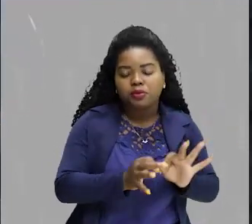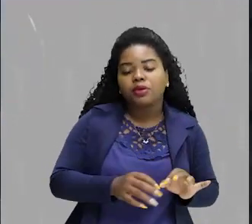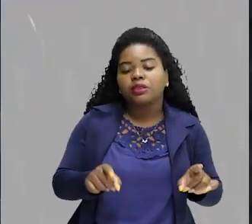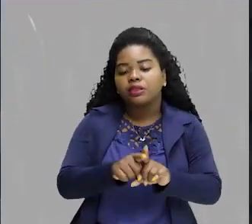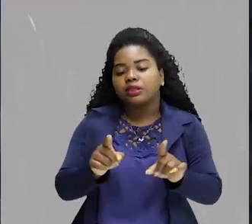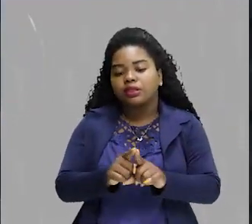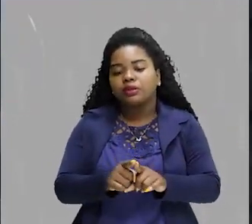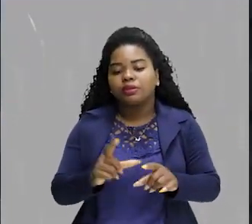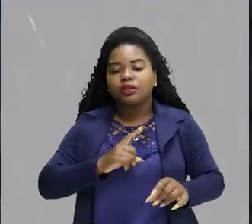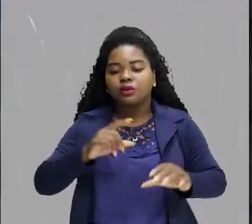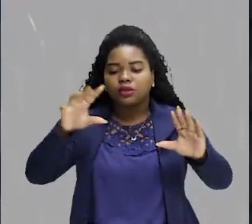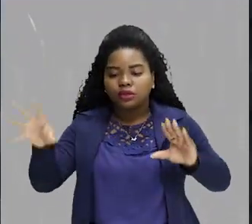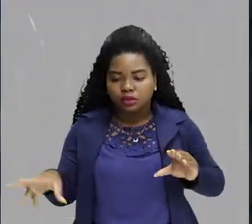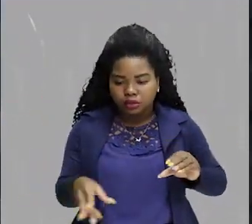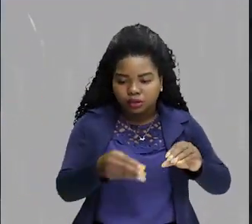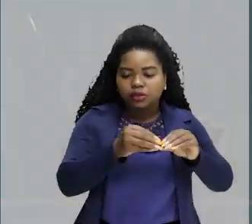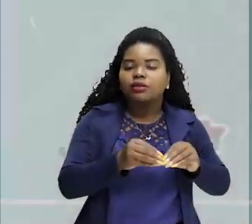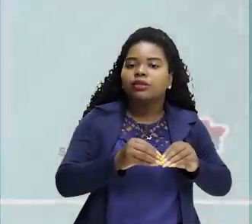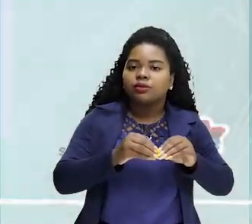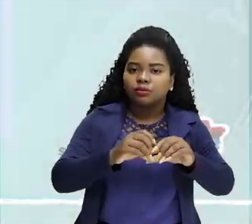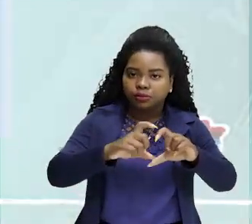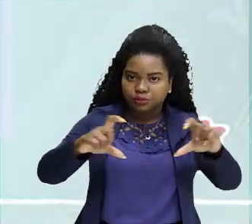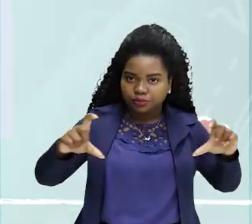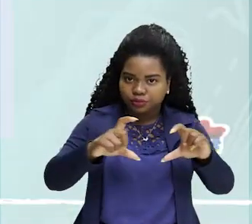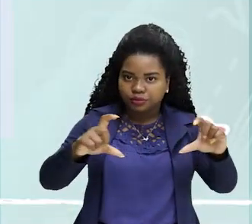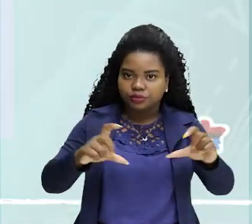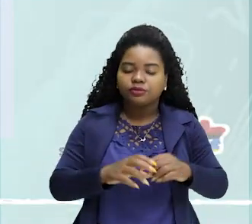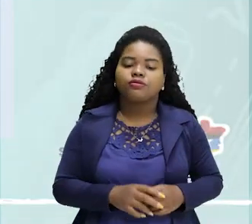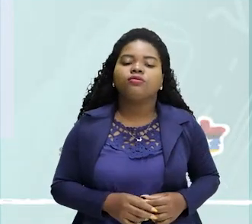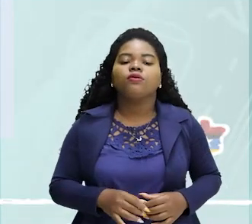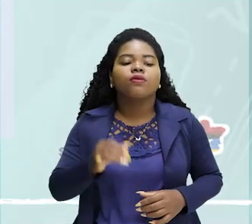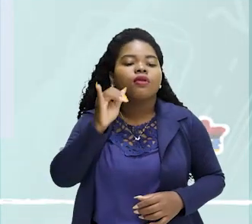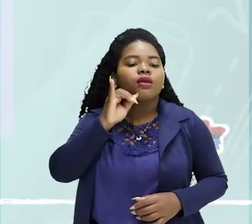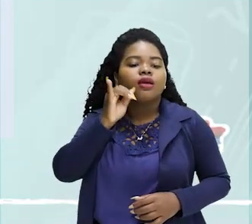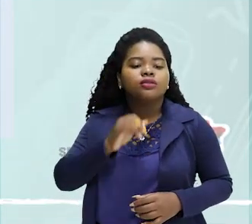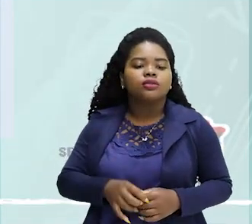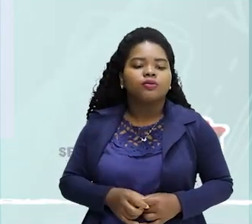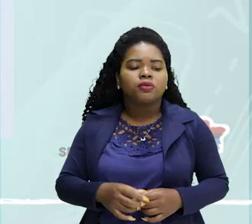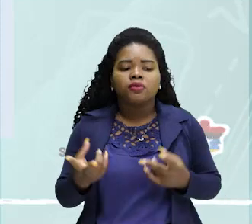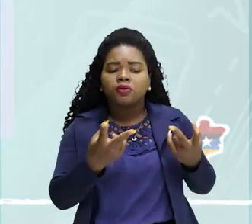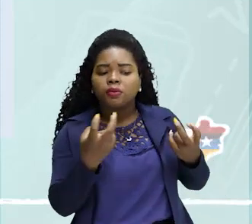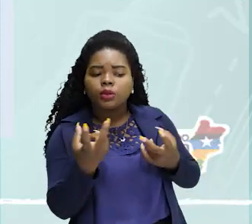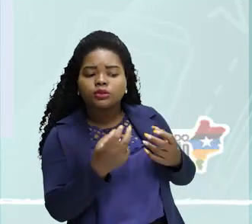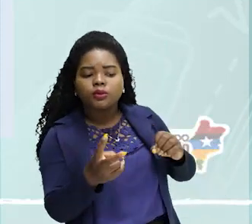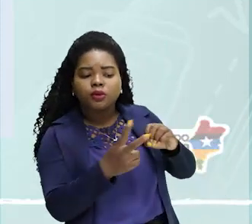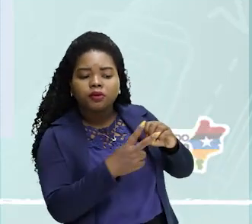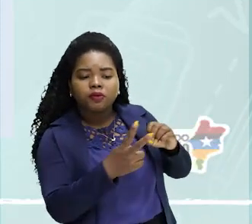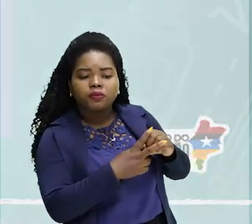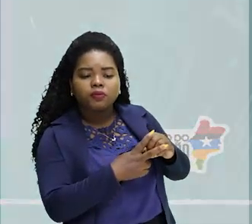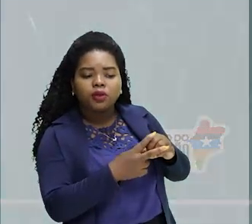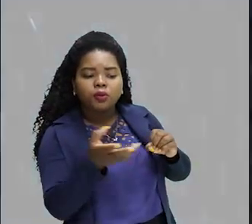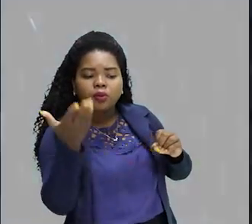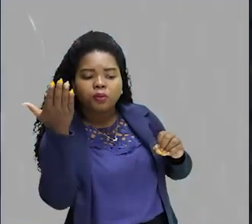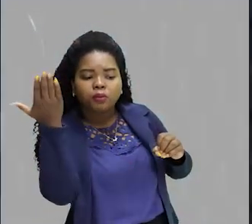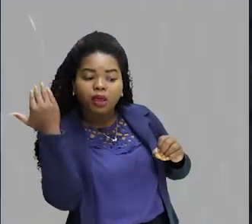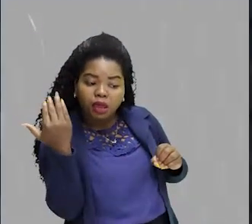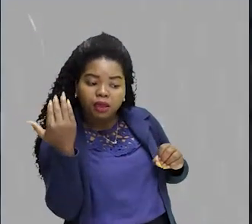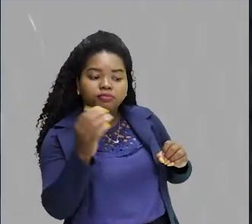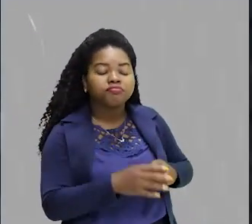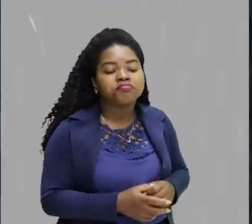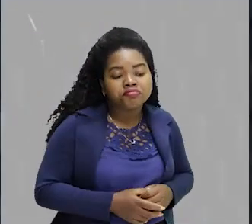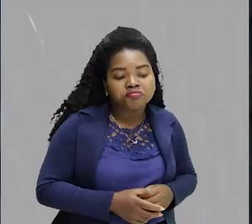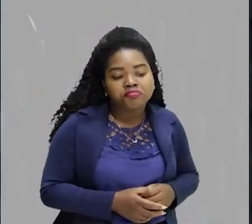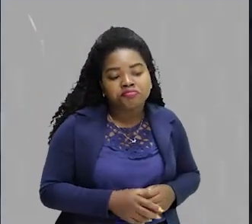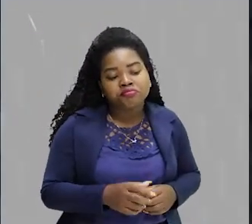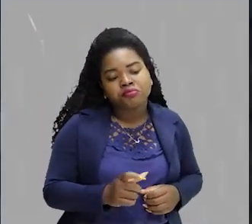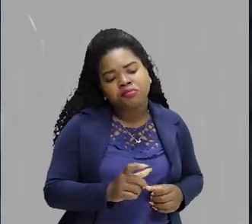frase. Então, por exemplo, quando eu vou conjugar um verbo em inglês, no passado, eu tenho que considerar se esse verbo